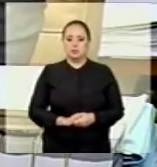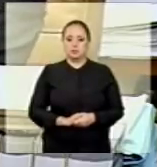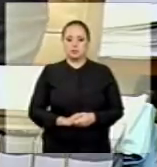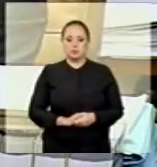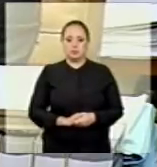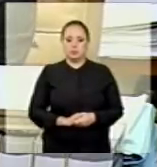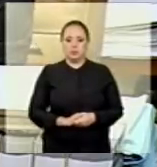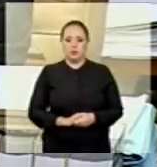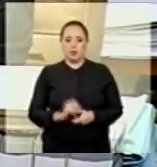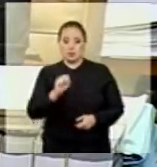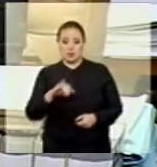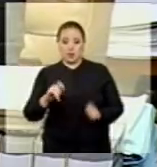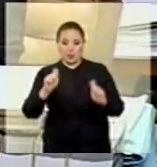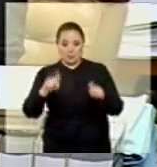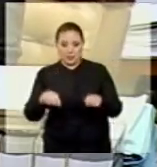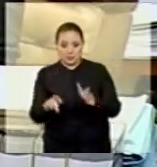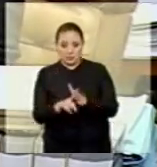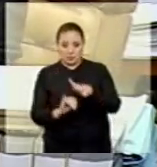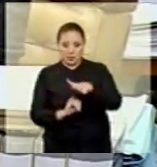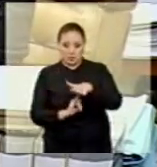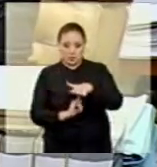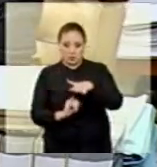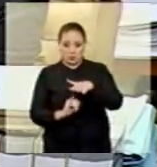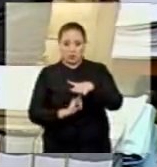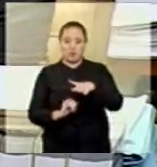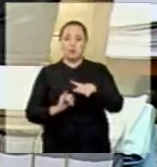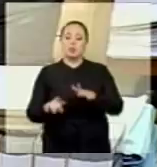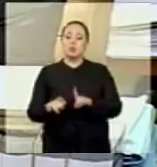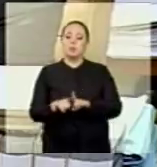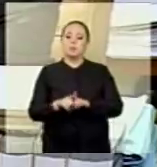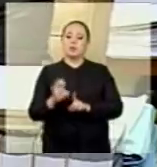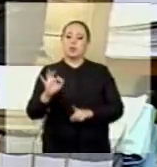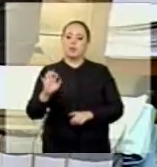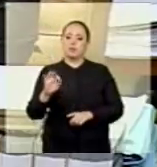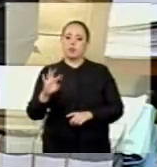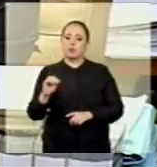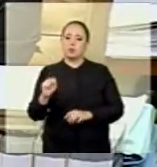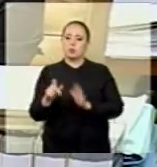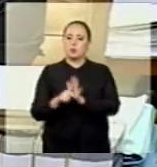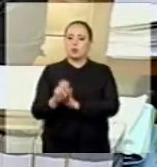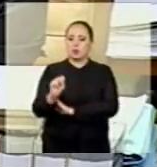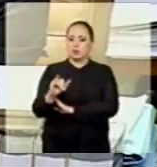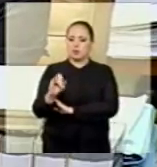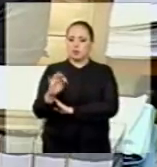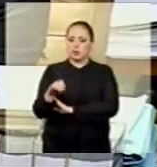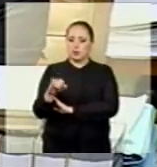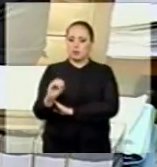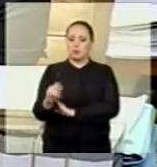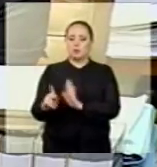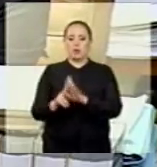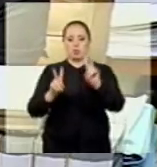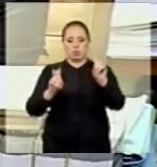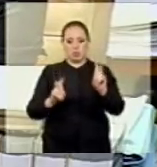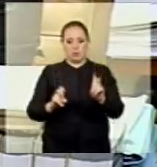à capacidade institucional e aos efeitos sistêmicos em tema de exegese